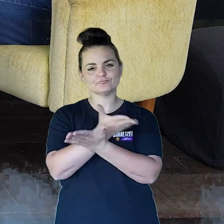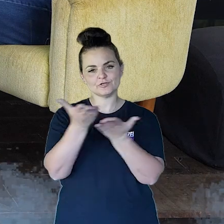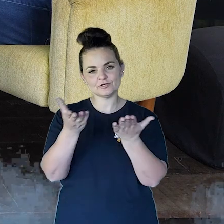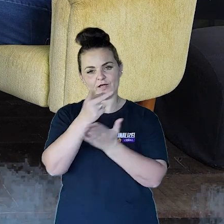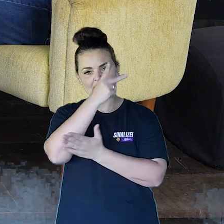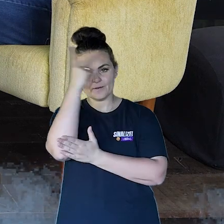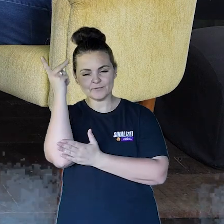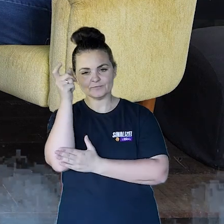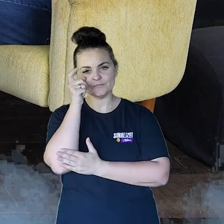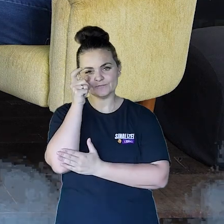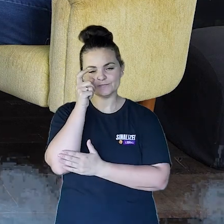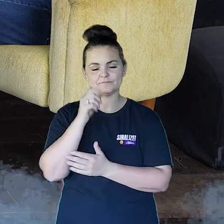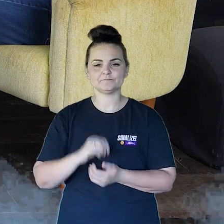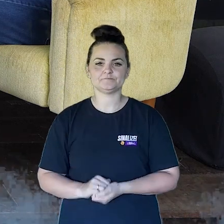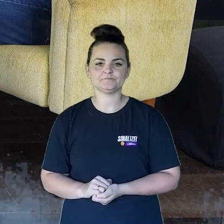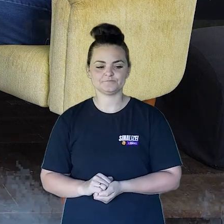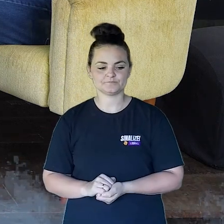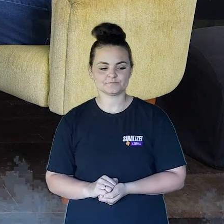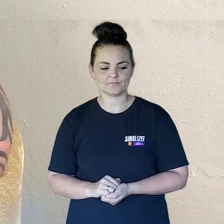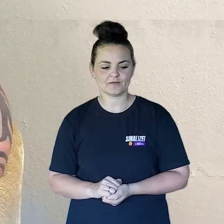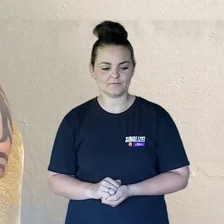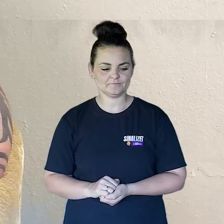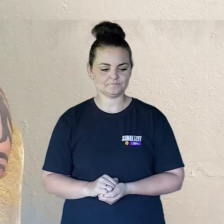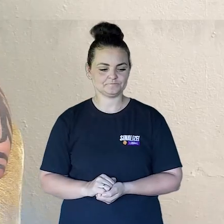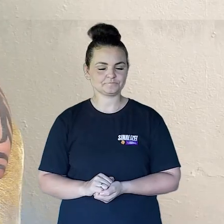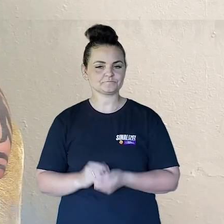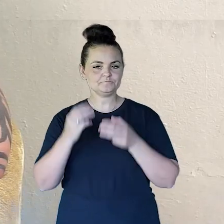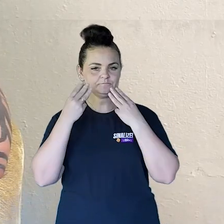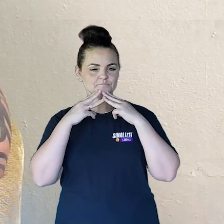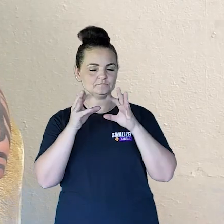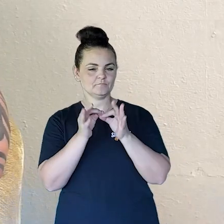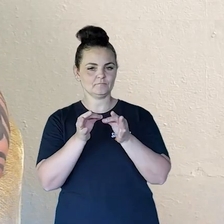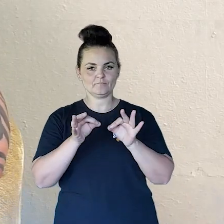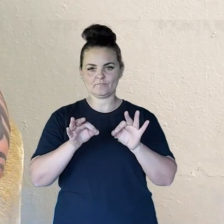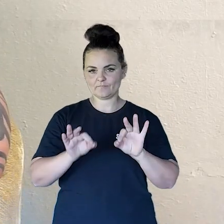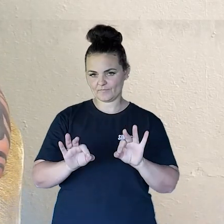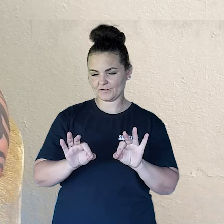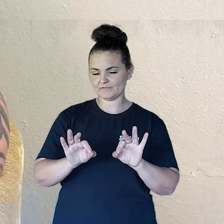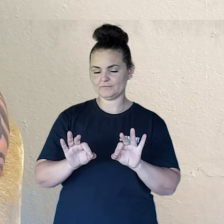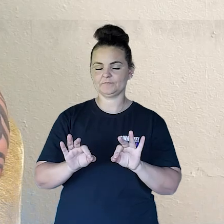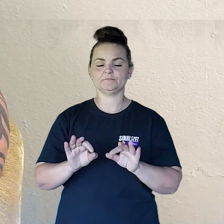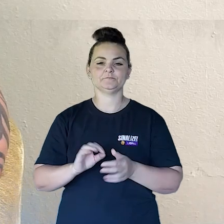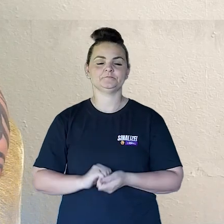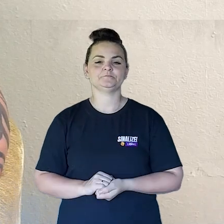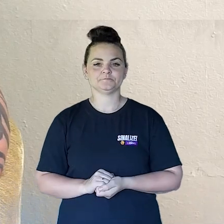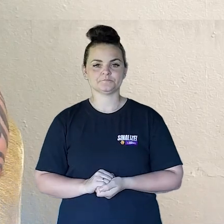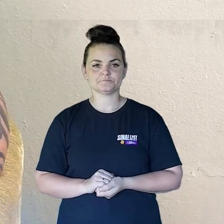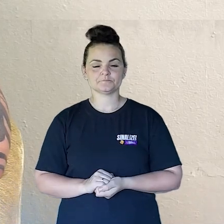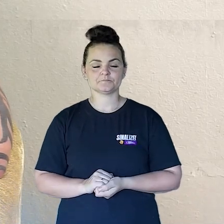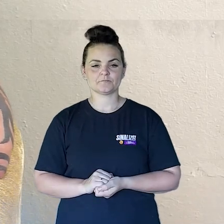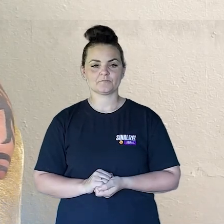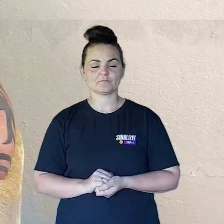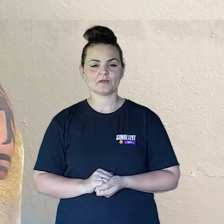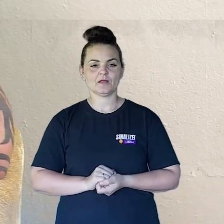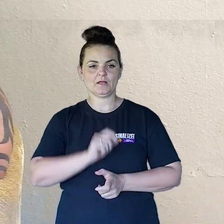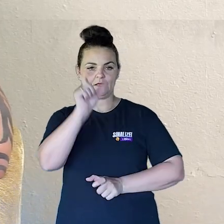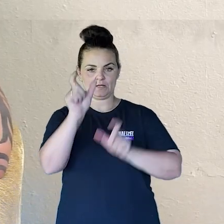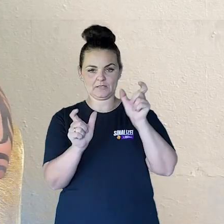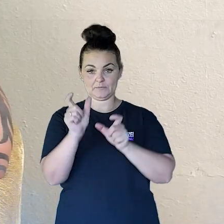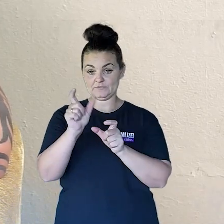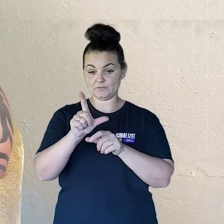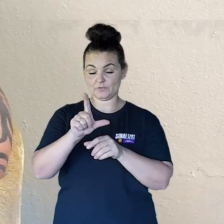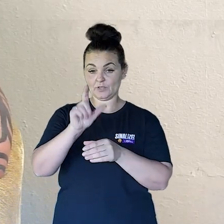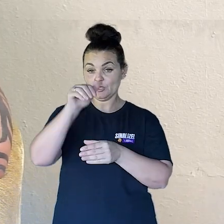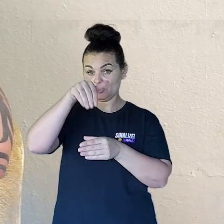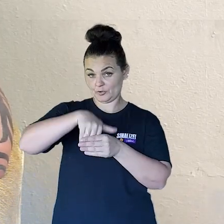nossos telespectadores. Uma mensagem muito simples, uma mensagem de que cada voto